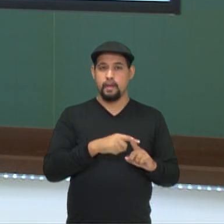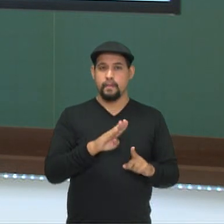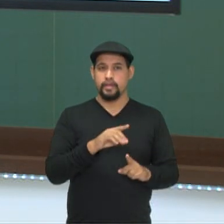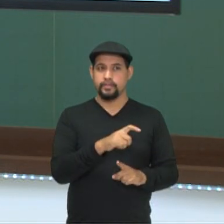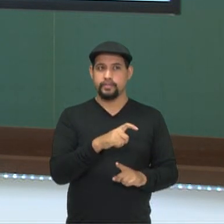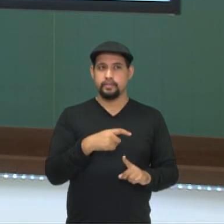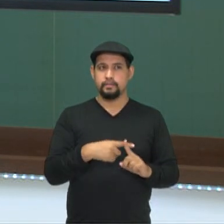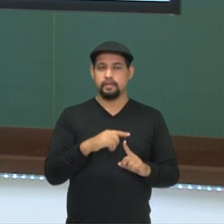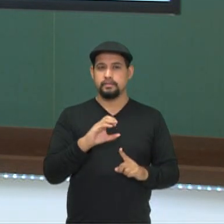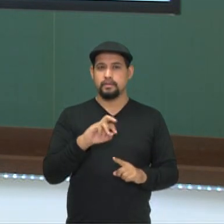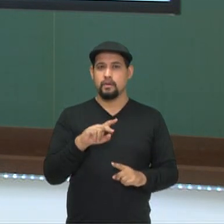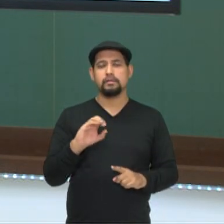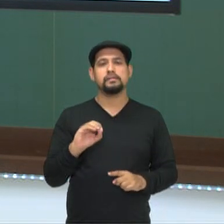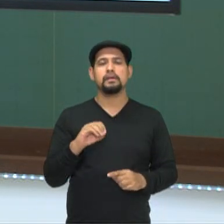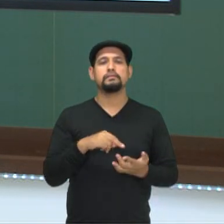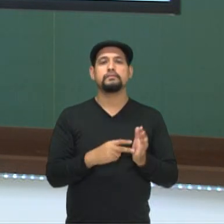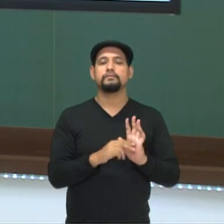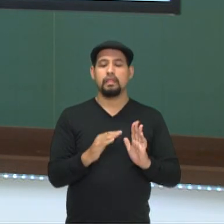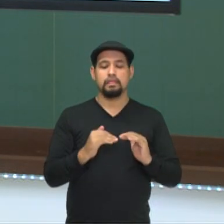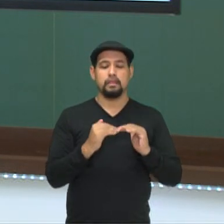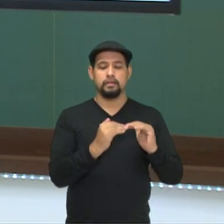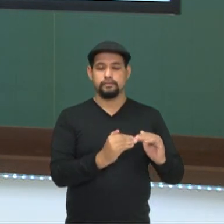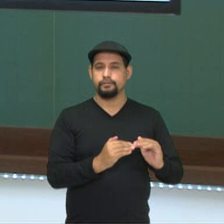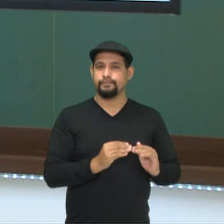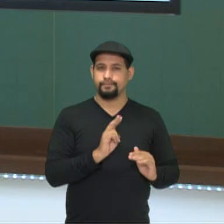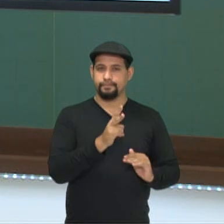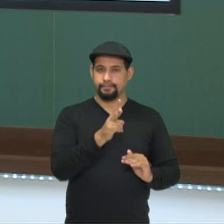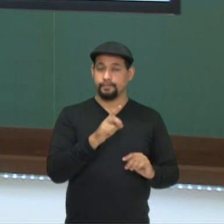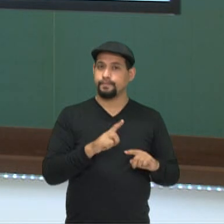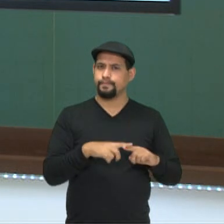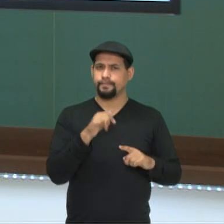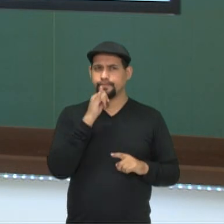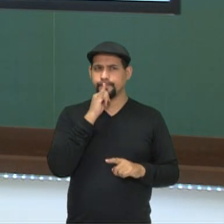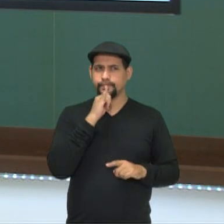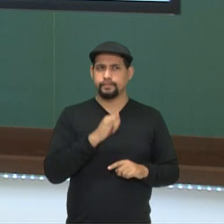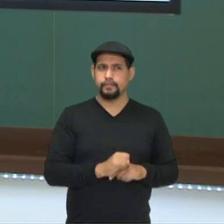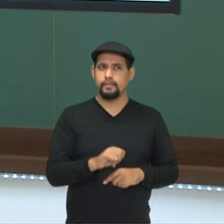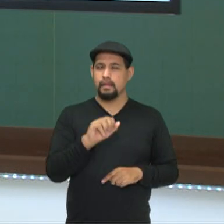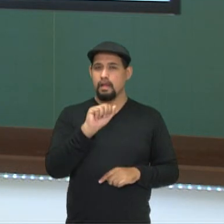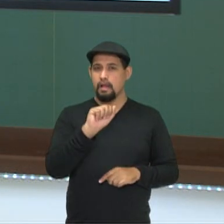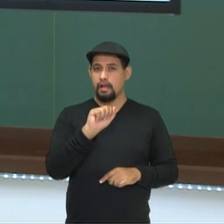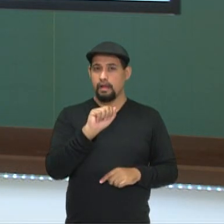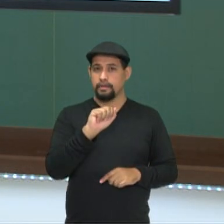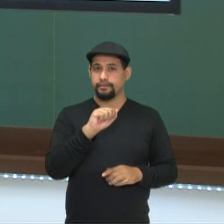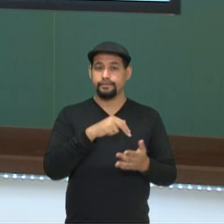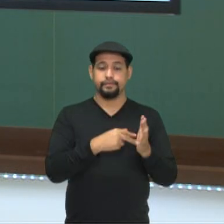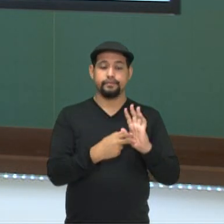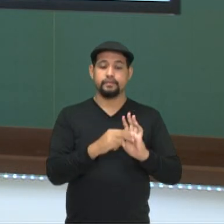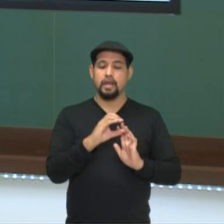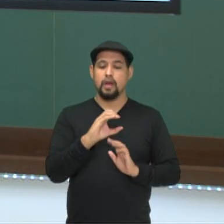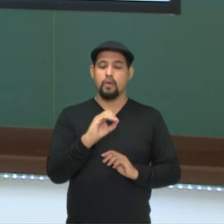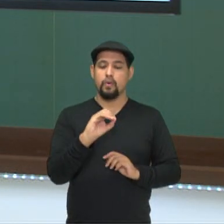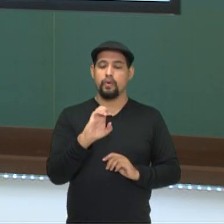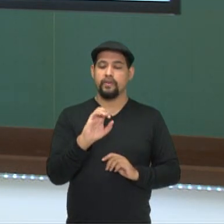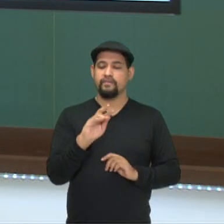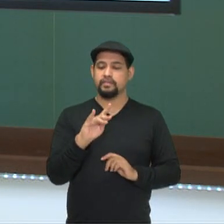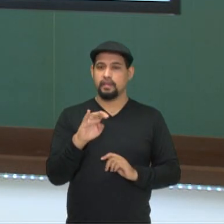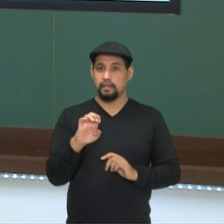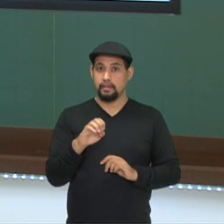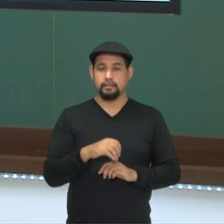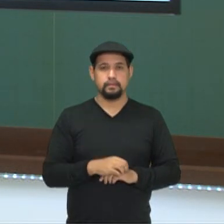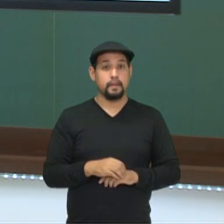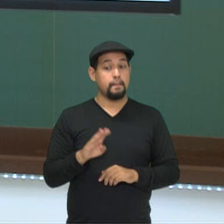os coeficientes são os números que acompanham as constantes então a é um coeficiente o número que acompanha a letra ao quadrado